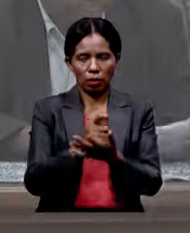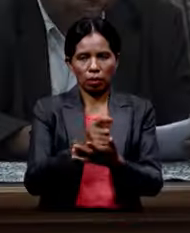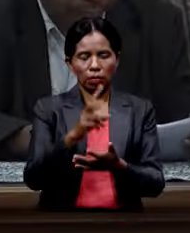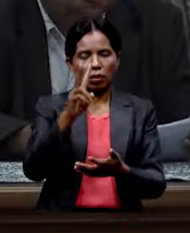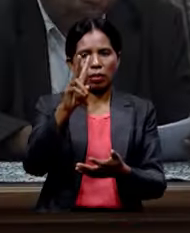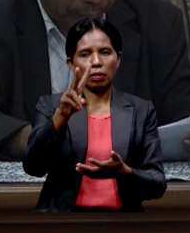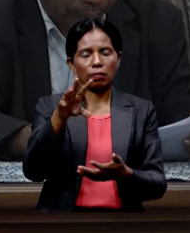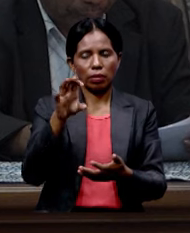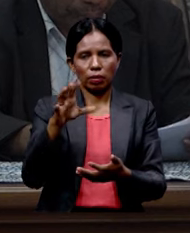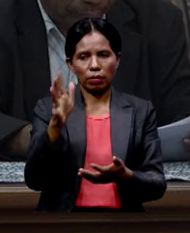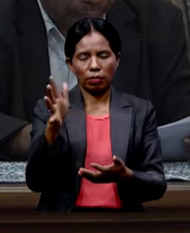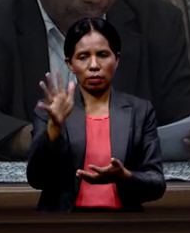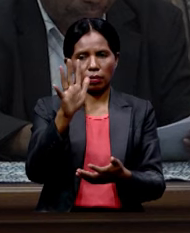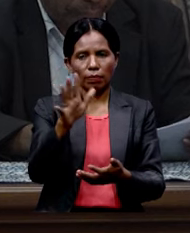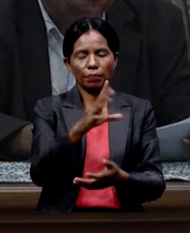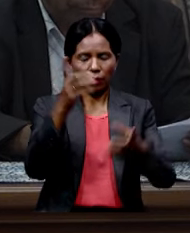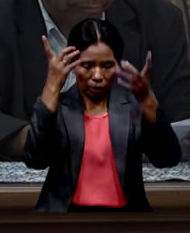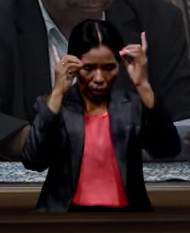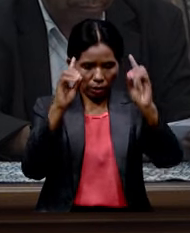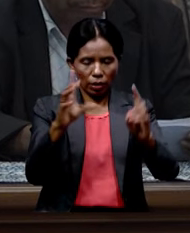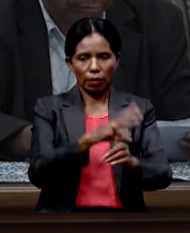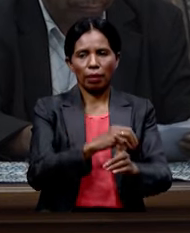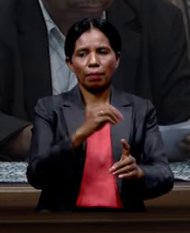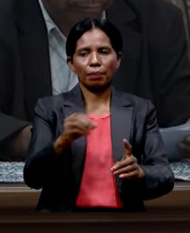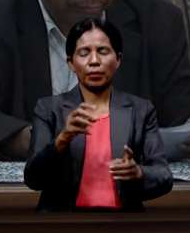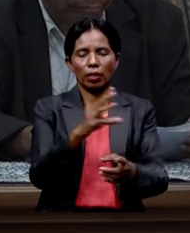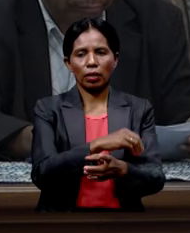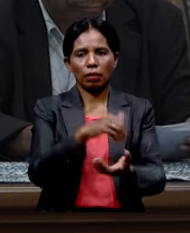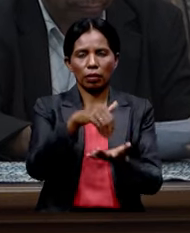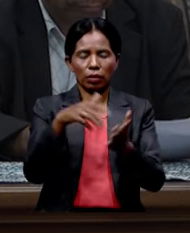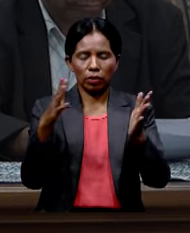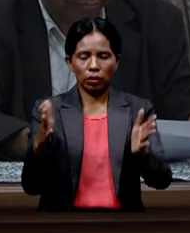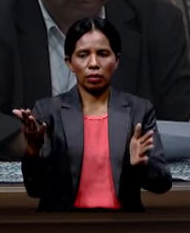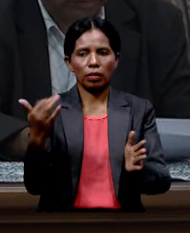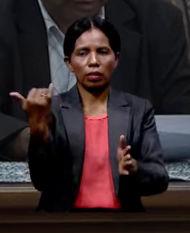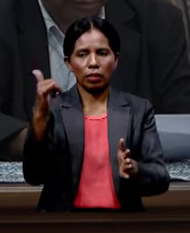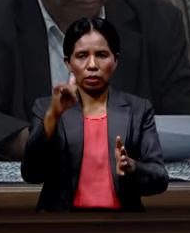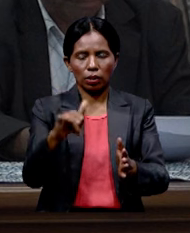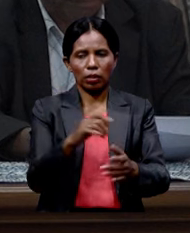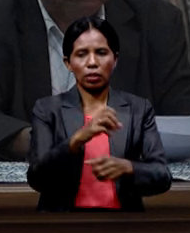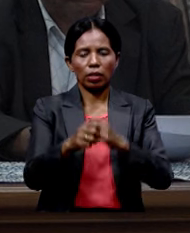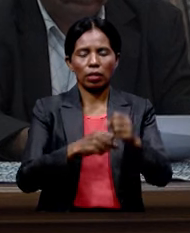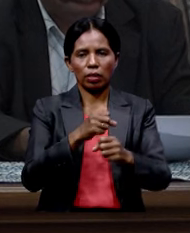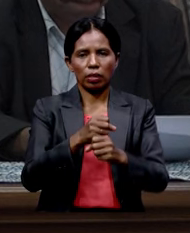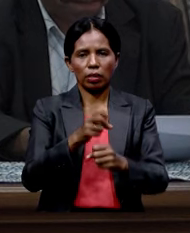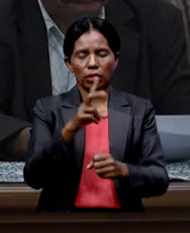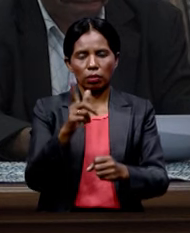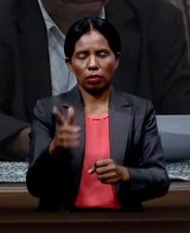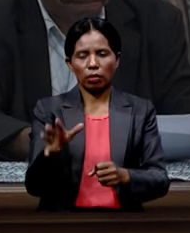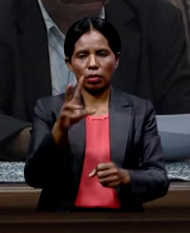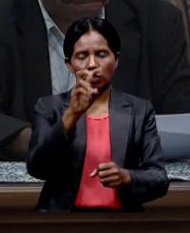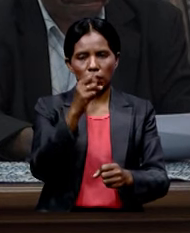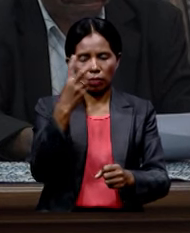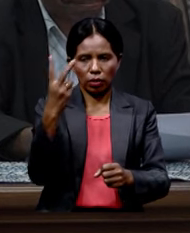O entel decide hoje hanaro período para regularização matrícula para estudante lá ativo sira husi período tina 2000 to